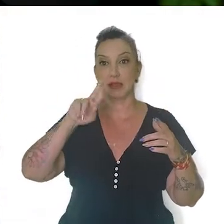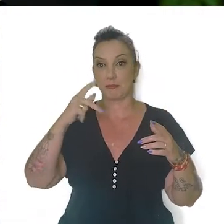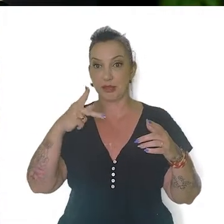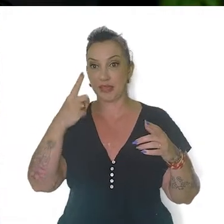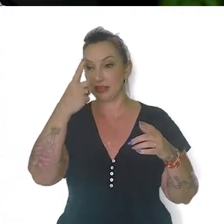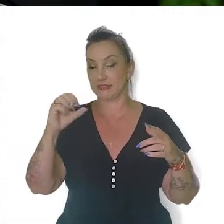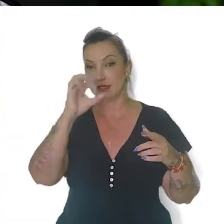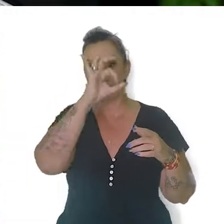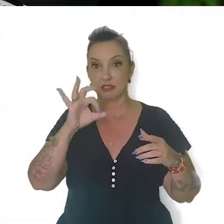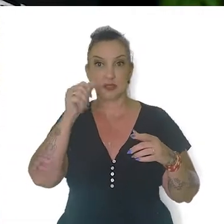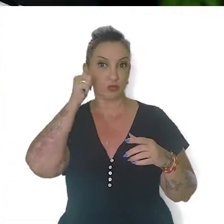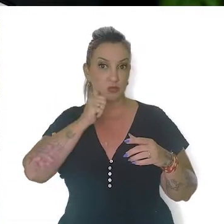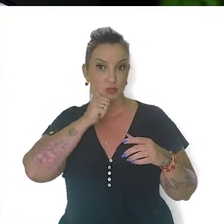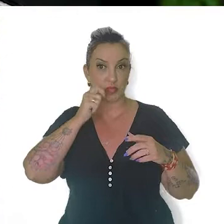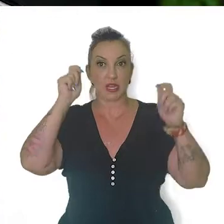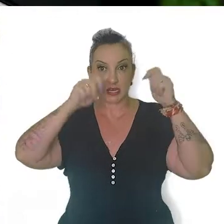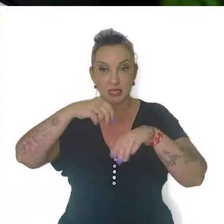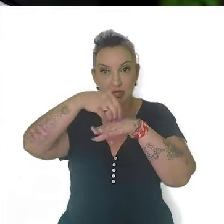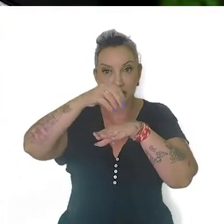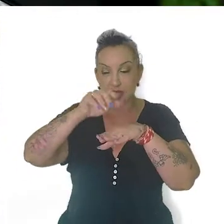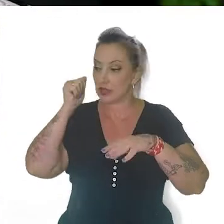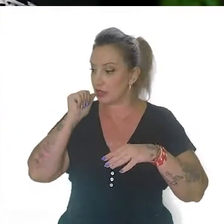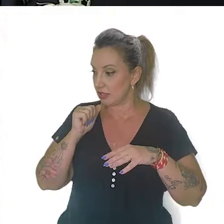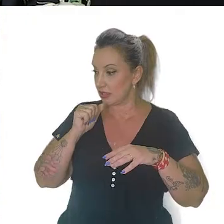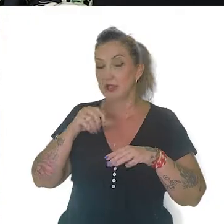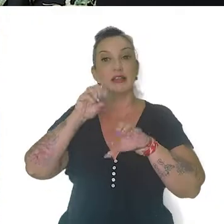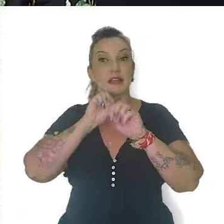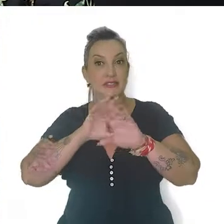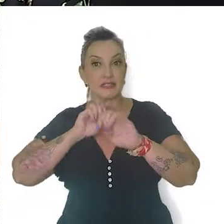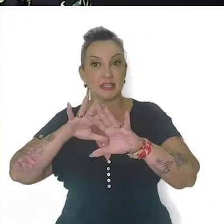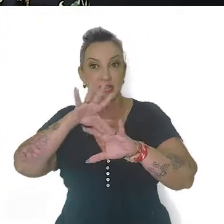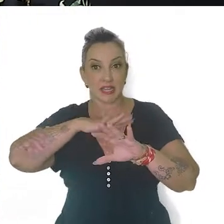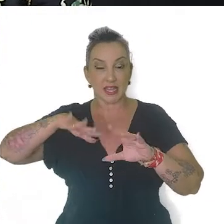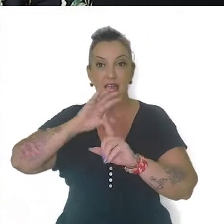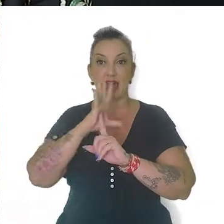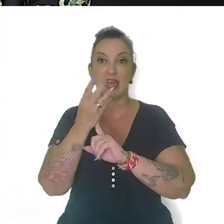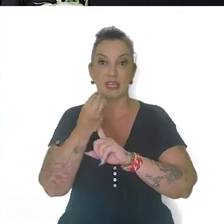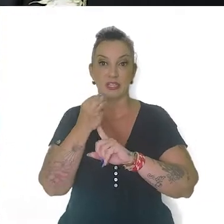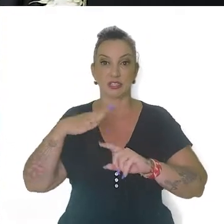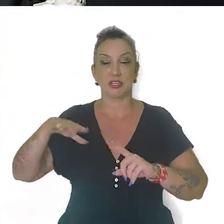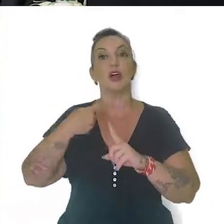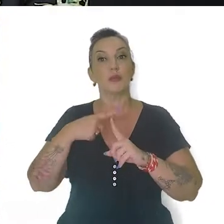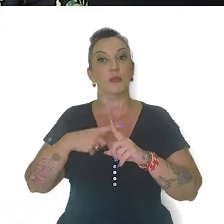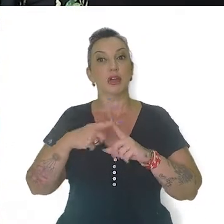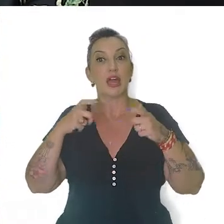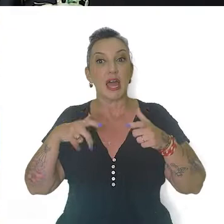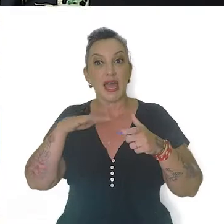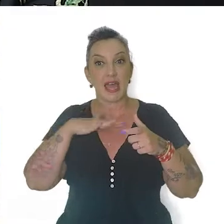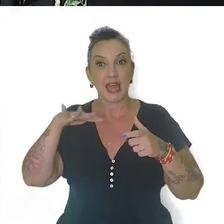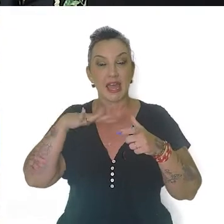100% feminino? Por que não ter um festival que capacita as mulheres? E sim, na área urbana, na área de arte urbana, porque é a